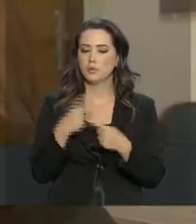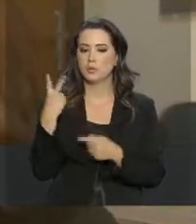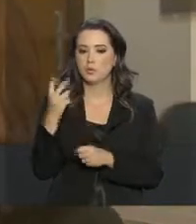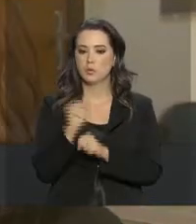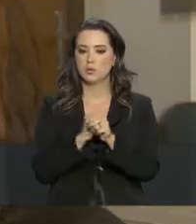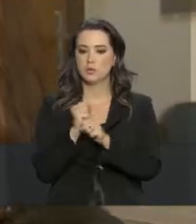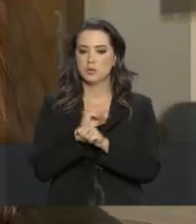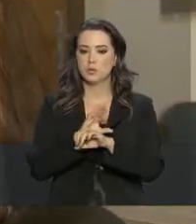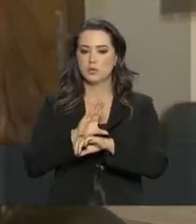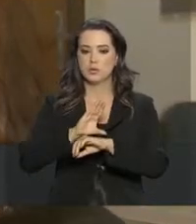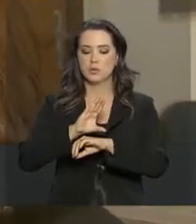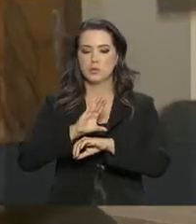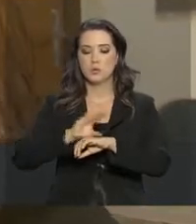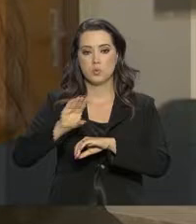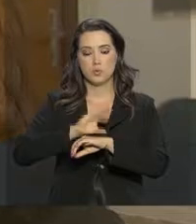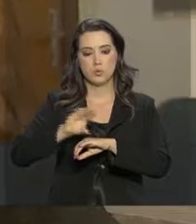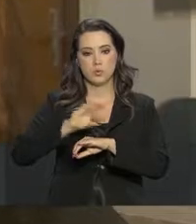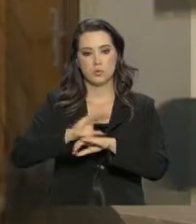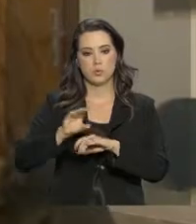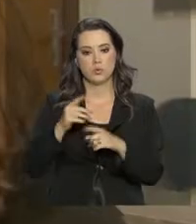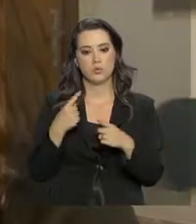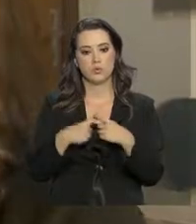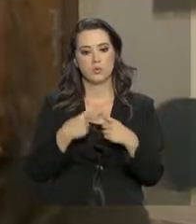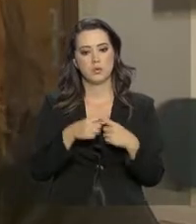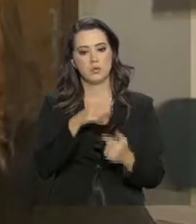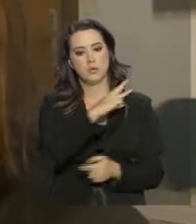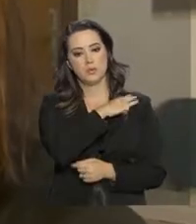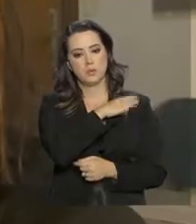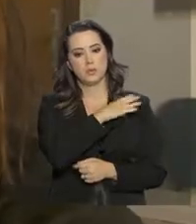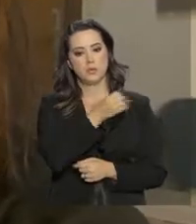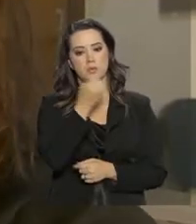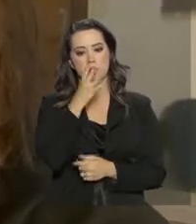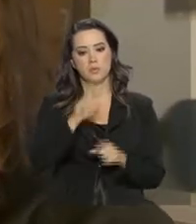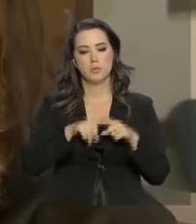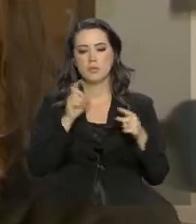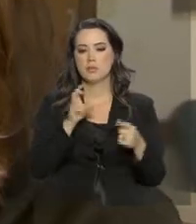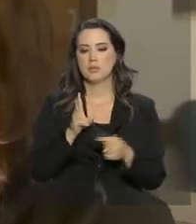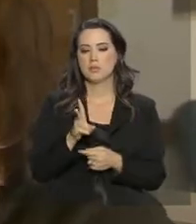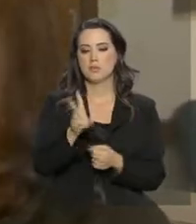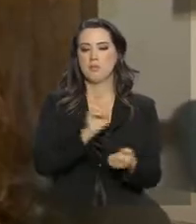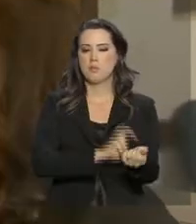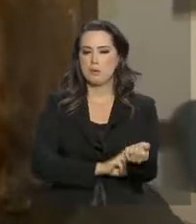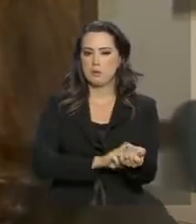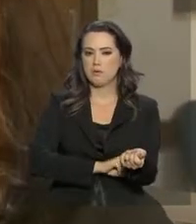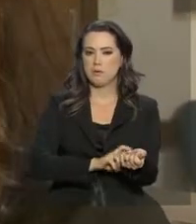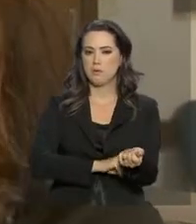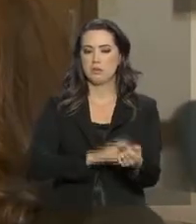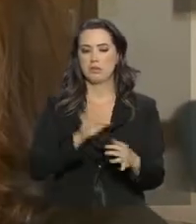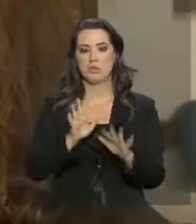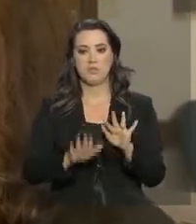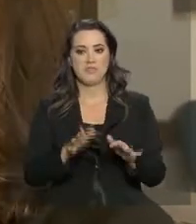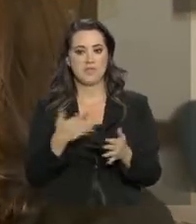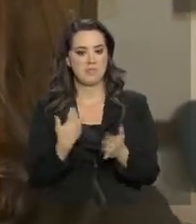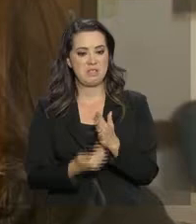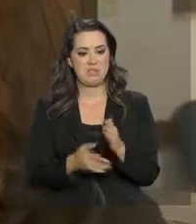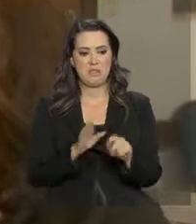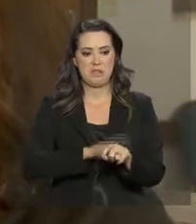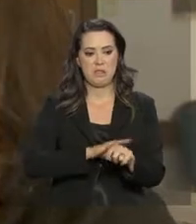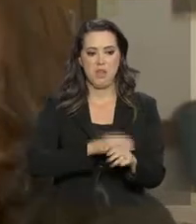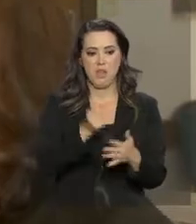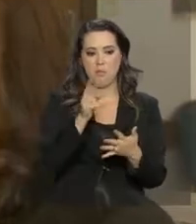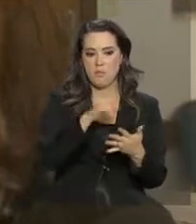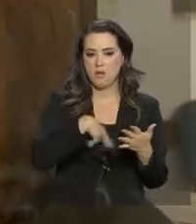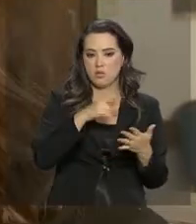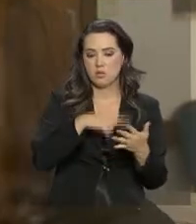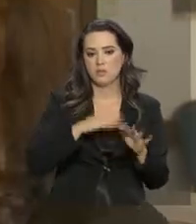dois anos de cursinho e por ter tido uma base na média muito boa mas sempre o nervosismo de não dá tempo de fazer a redação a gente é